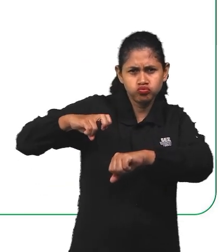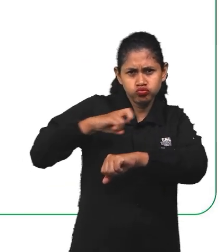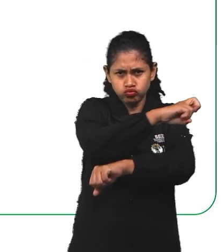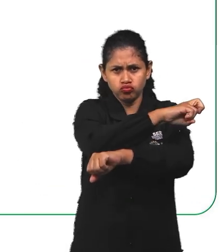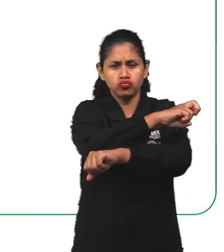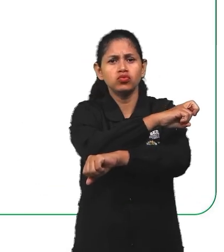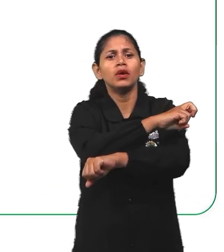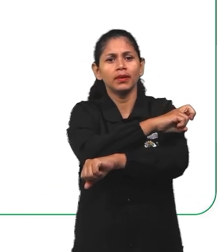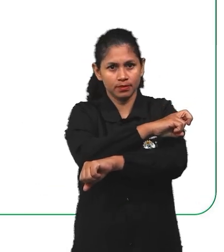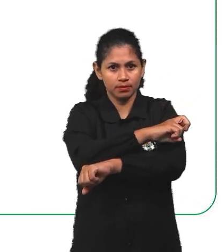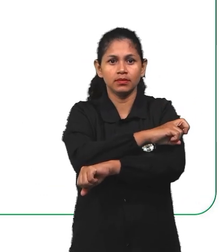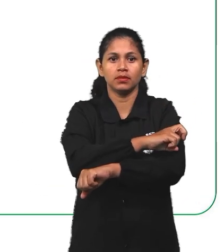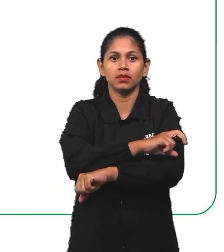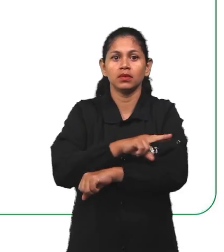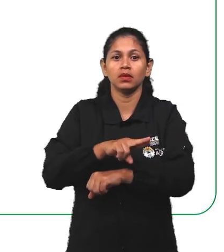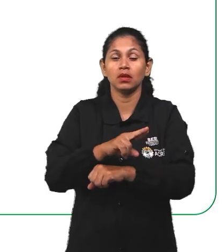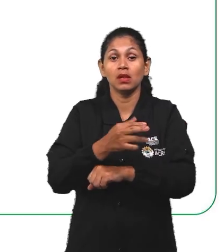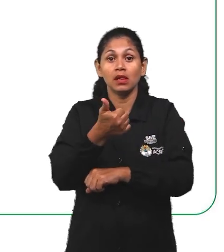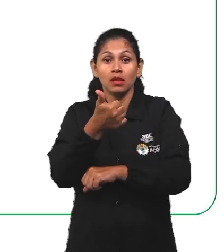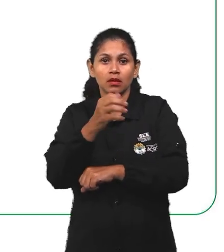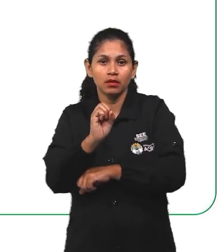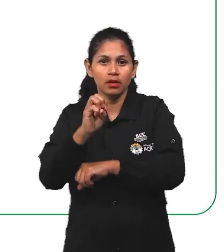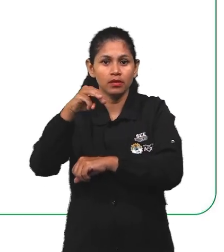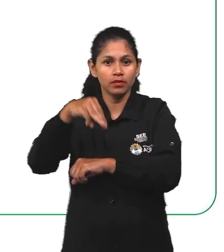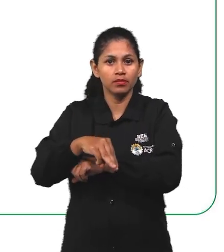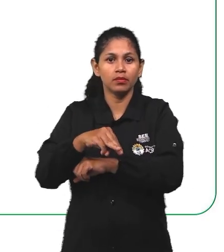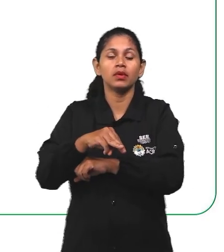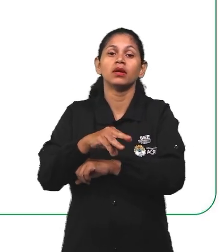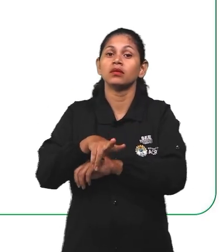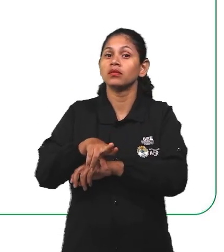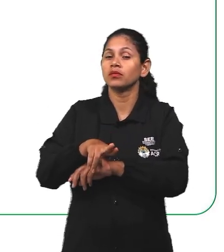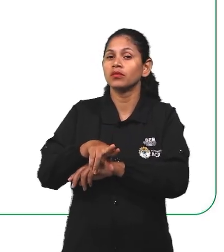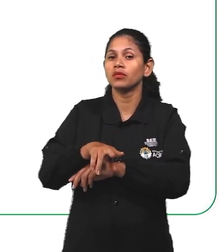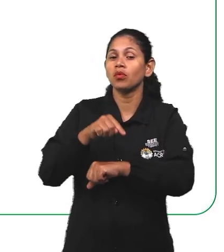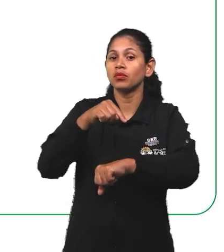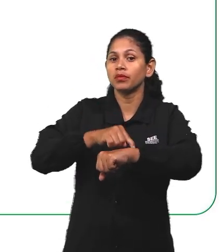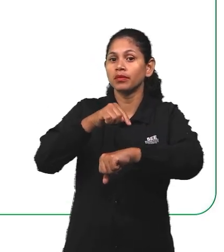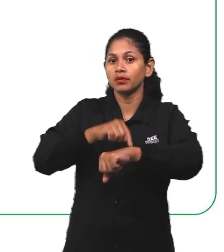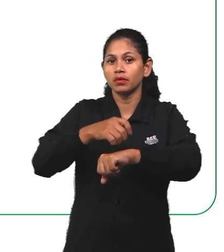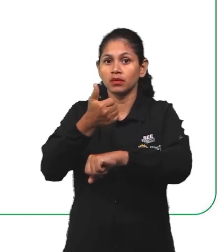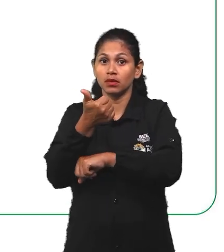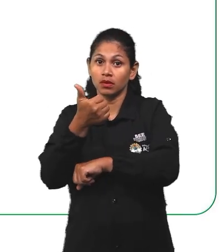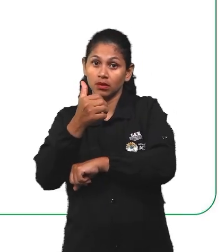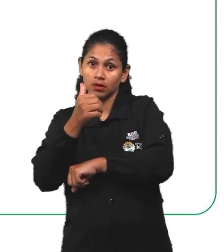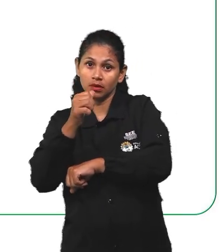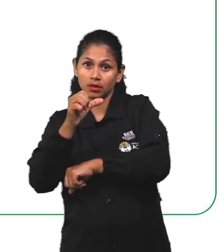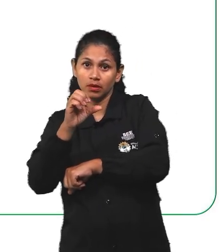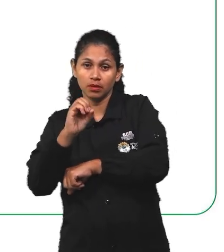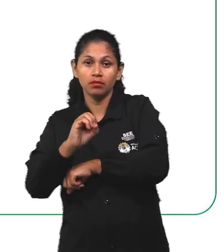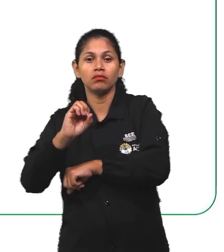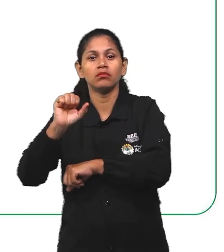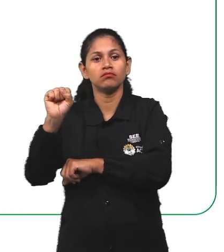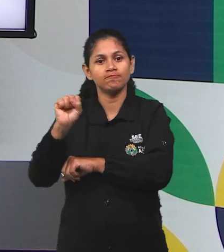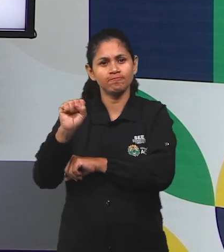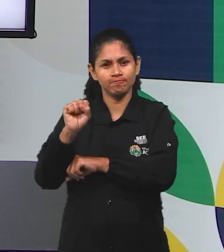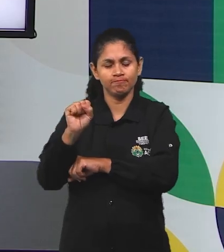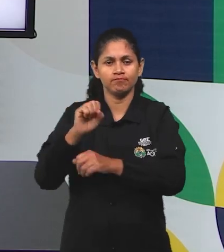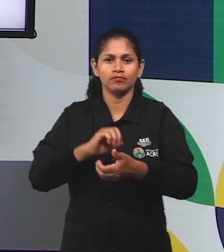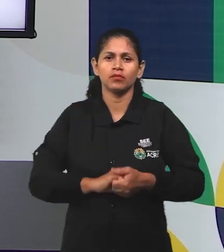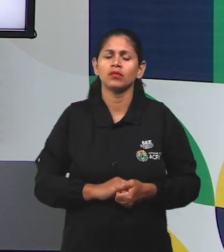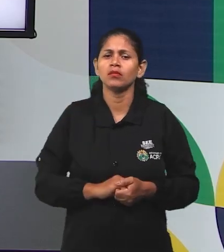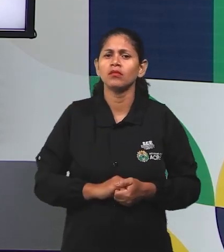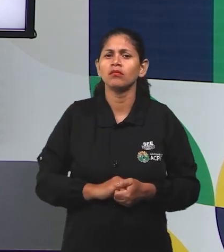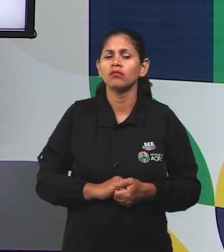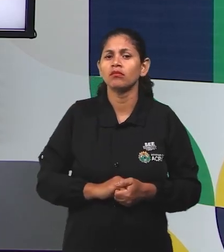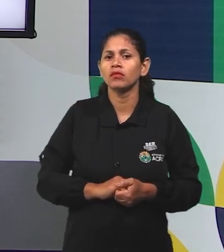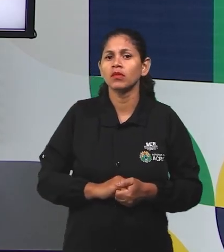100 metros em exatamente 10 segundos. Qual foi a sua velocidade média? Olha só esse